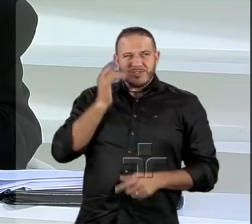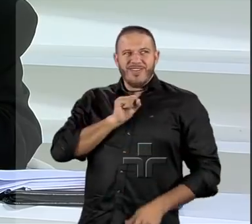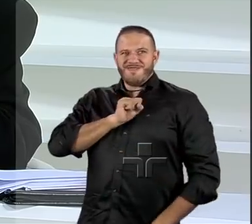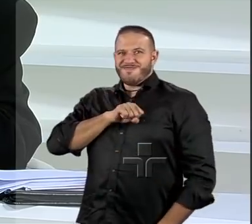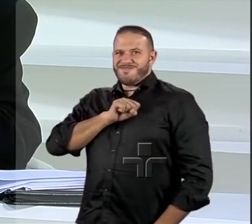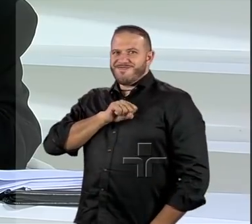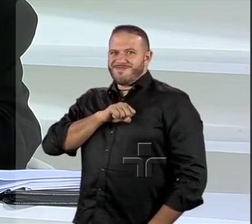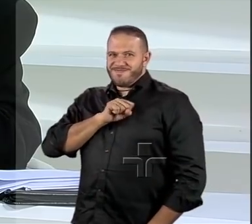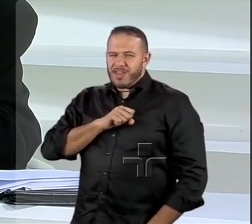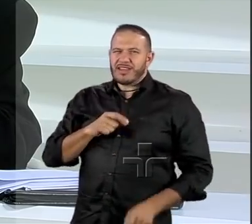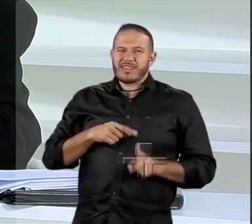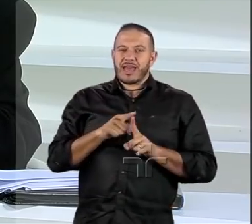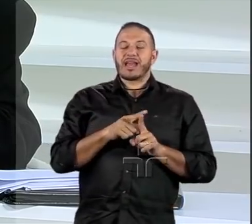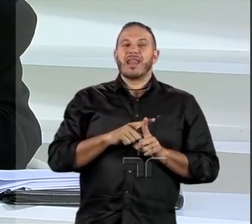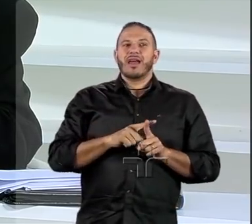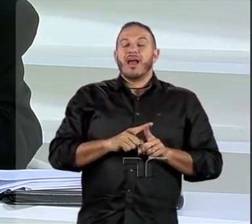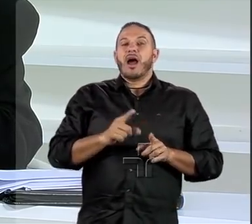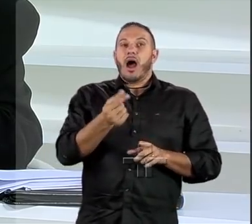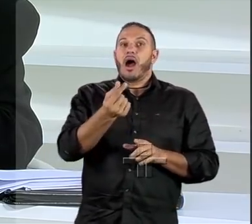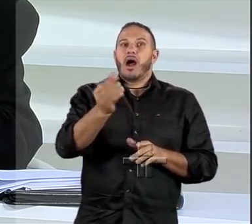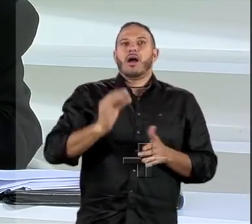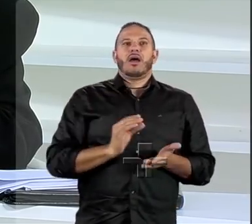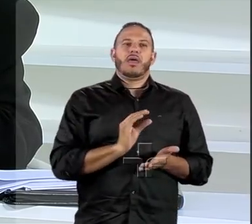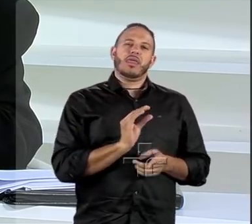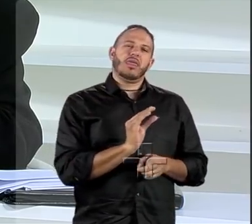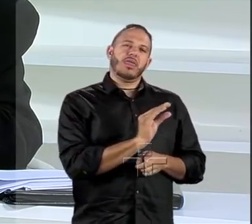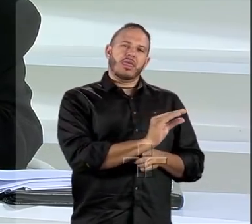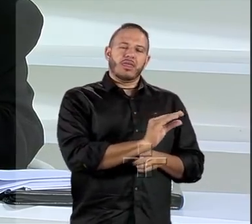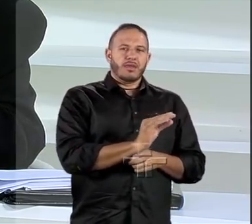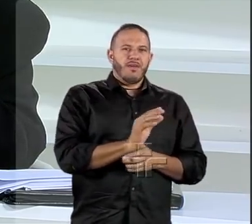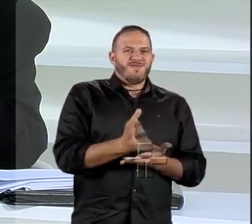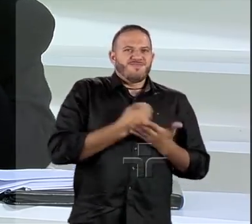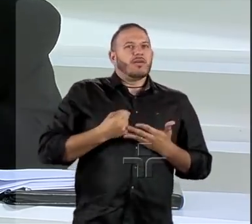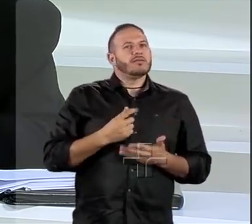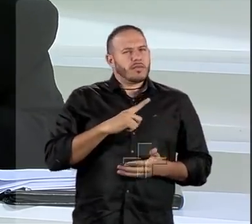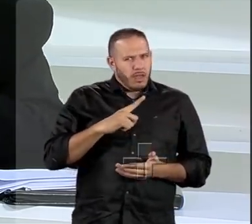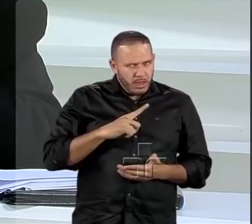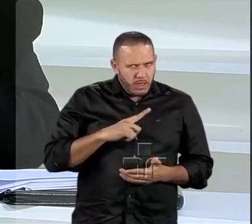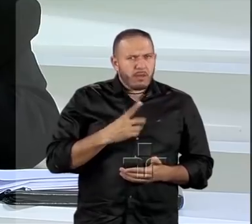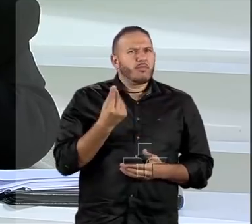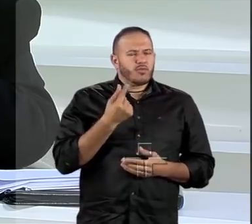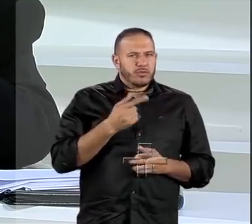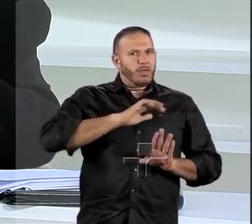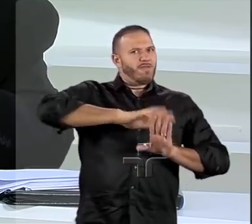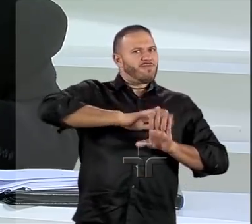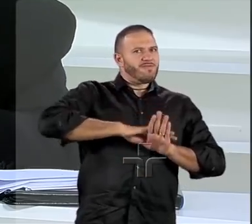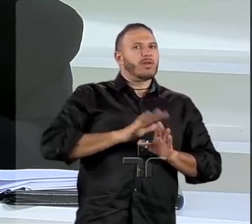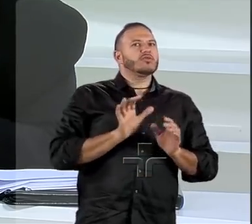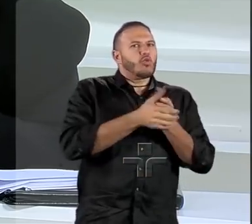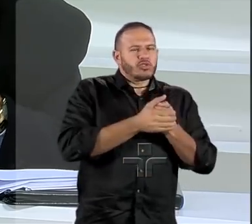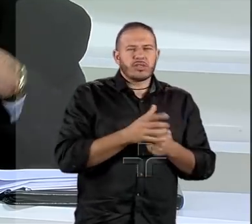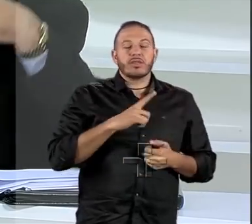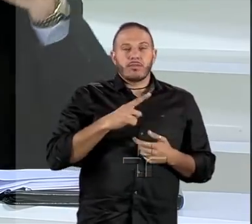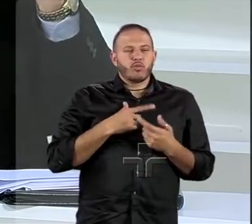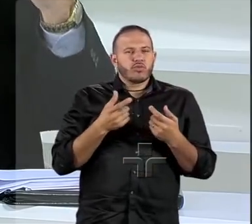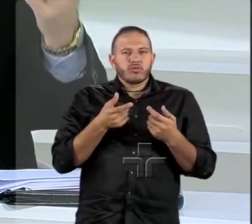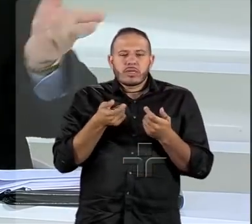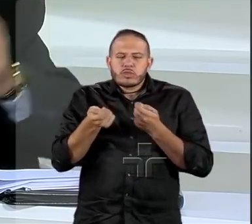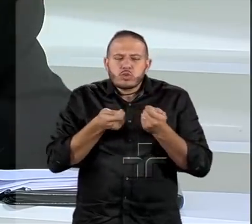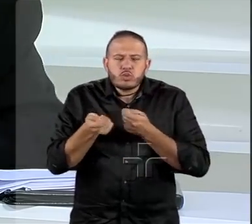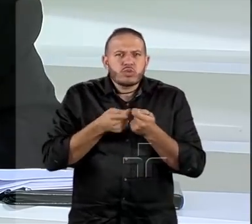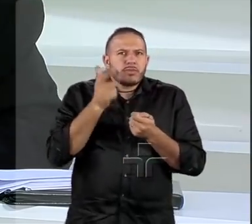a pseudofilantropia tira muito dinheiro. Então, existe uma série de ajustes de balanço para